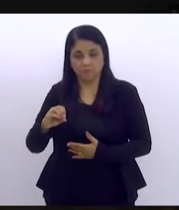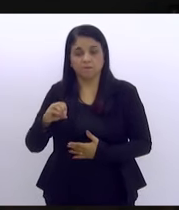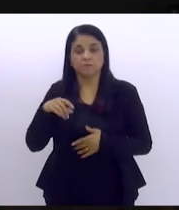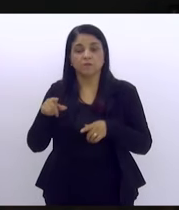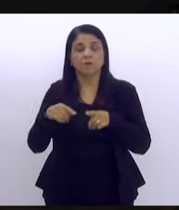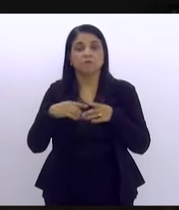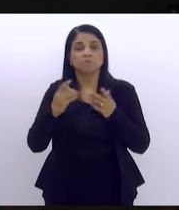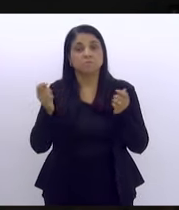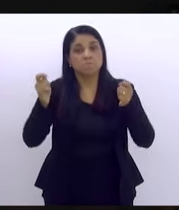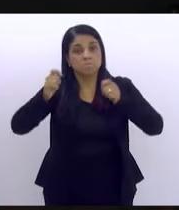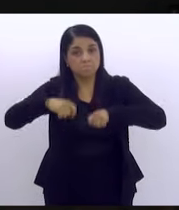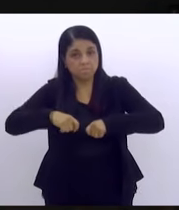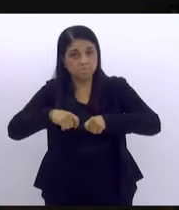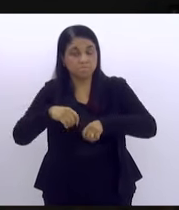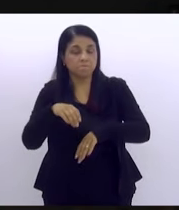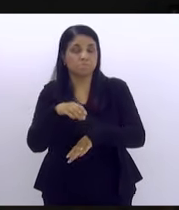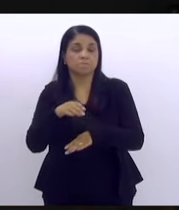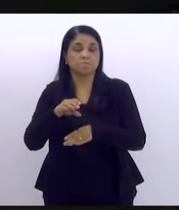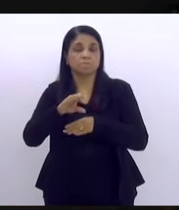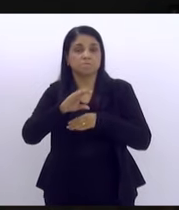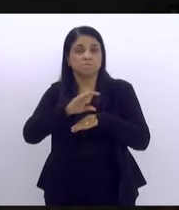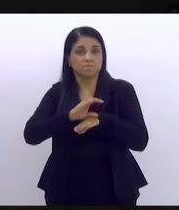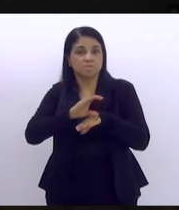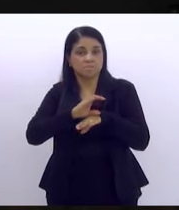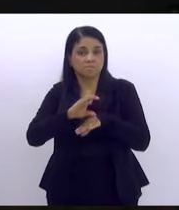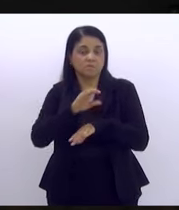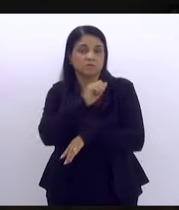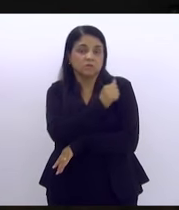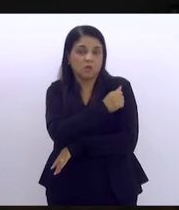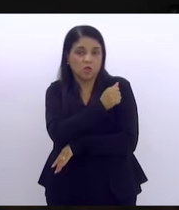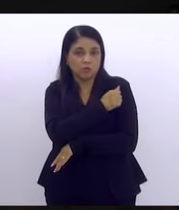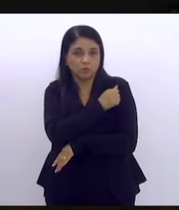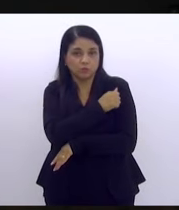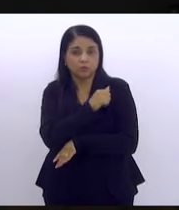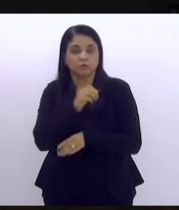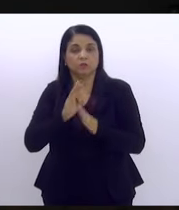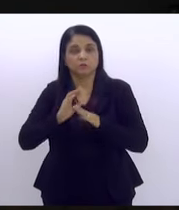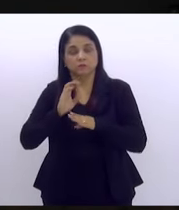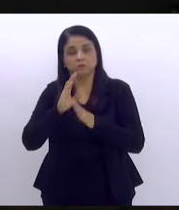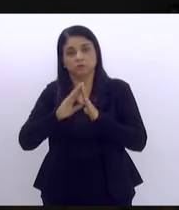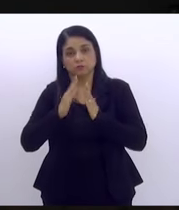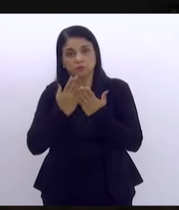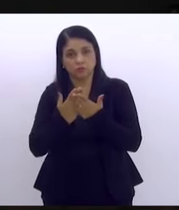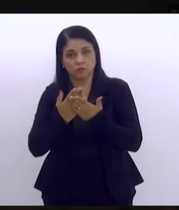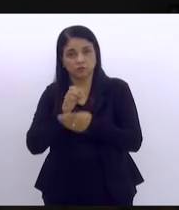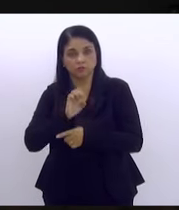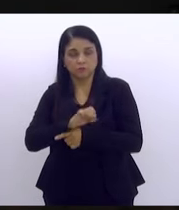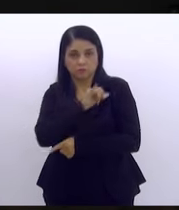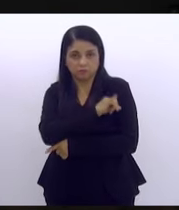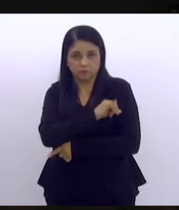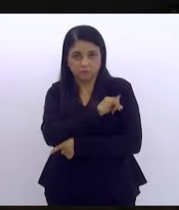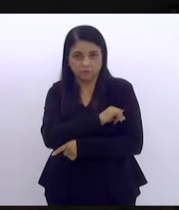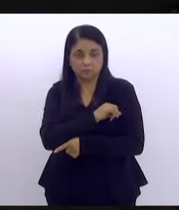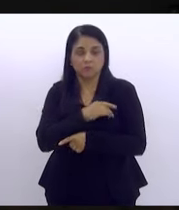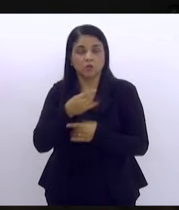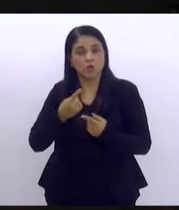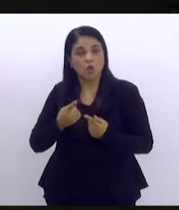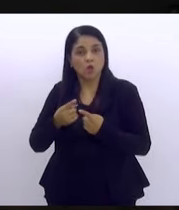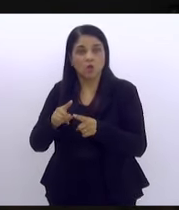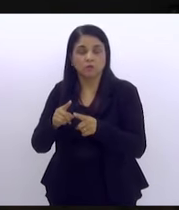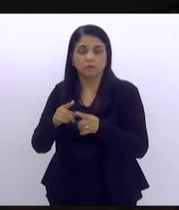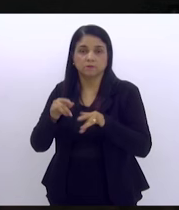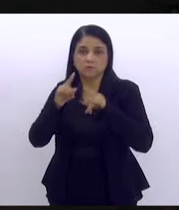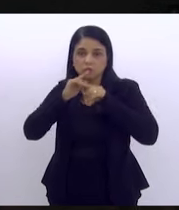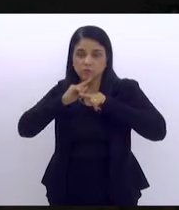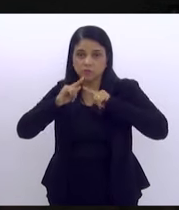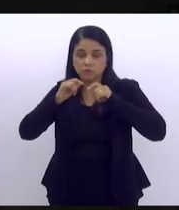capacitação de alunos nas escolas estaduais do Rio de Janeiro para identificação e combate à proliferação de notícias falsas. Parecer